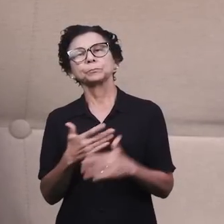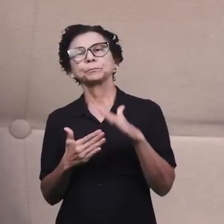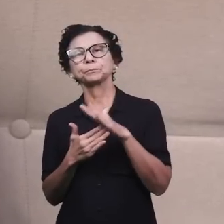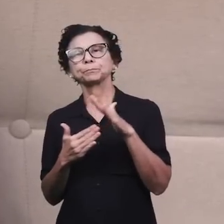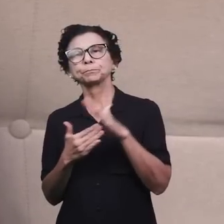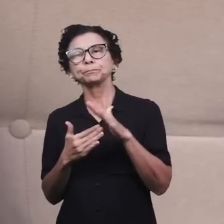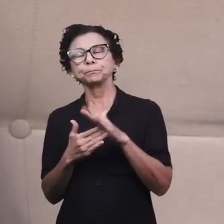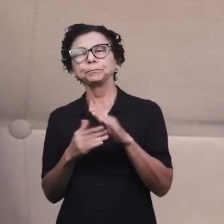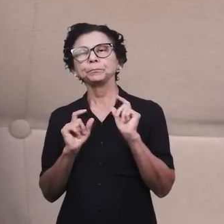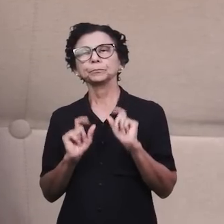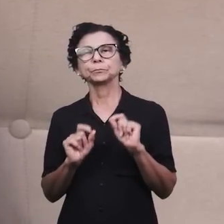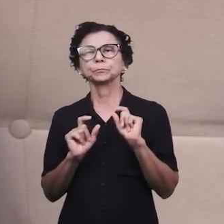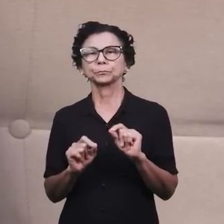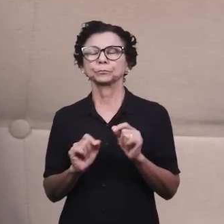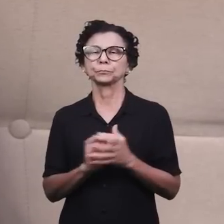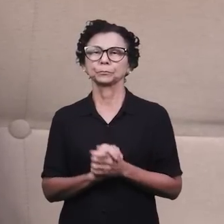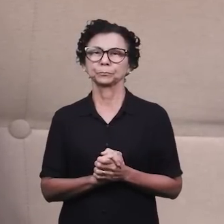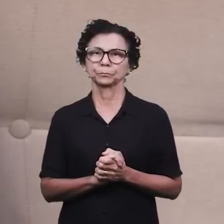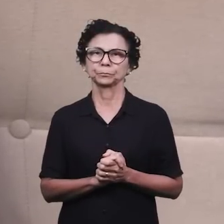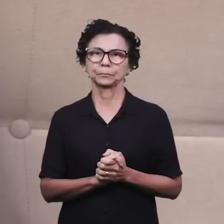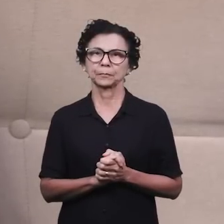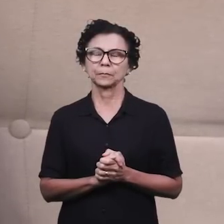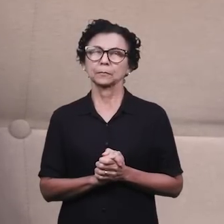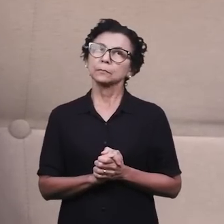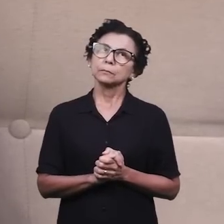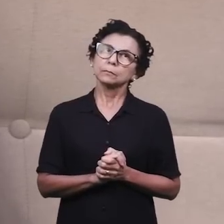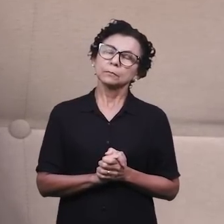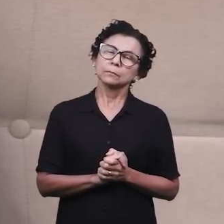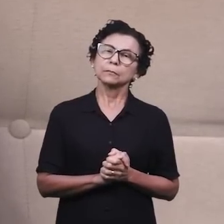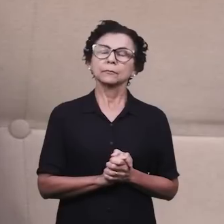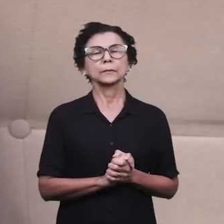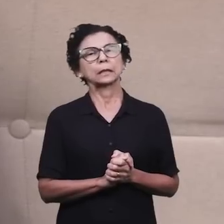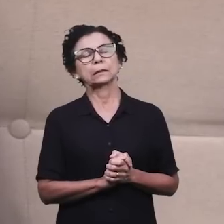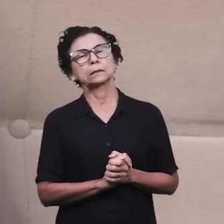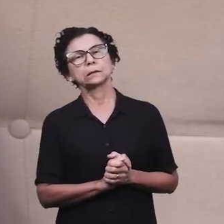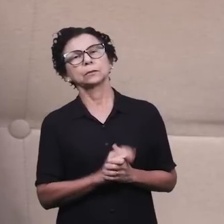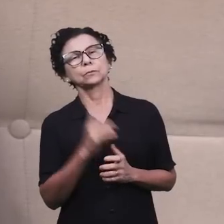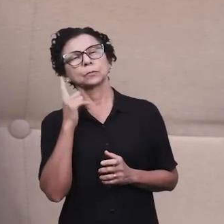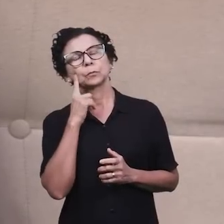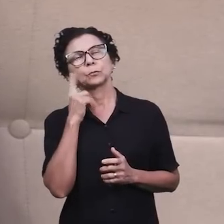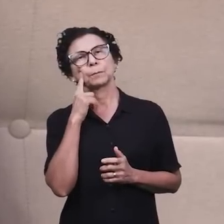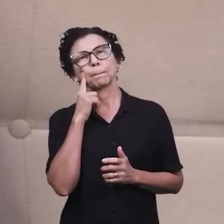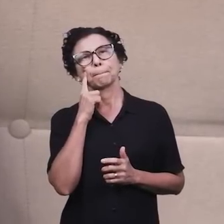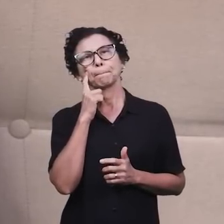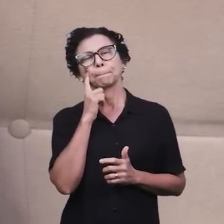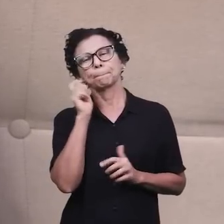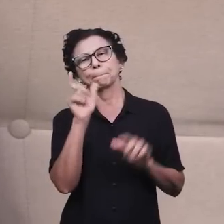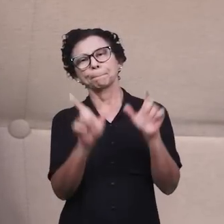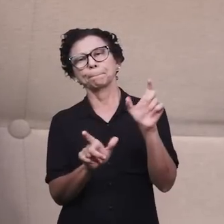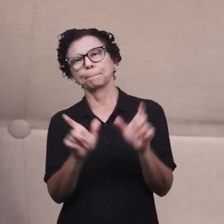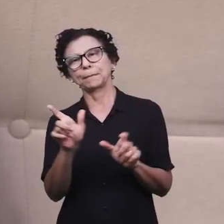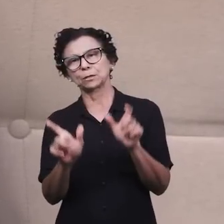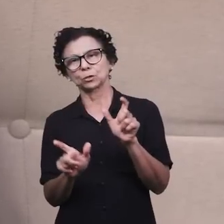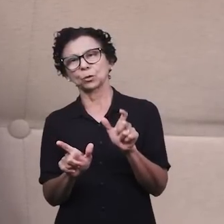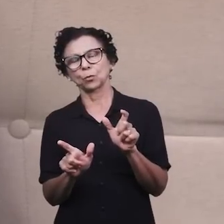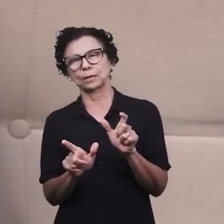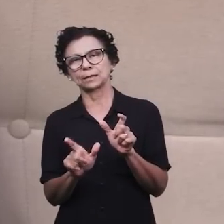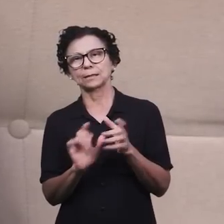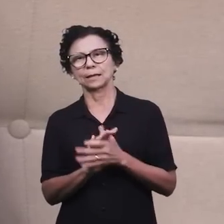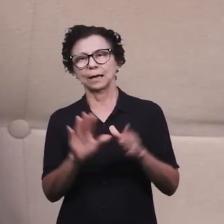semente. Então são 3 situações que impedem a palavra de Deus de crescer, de germinar.